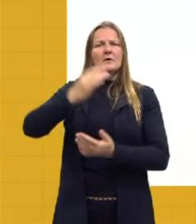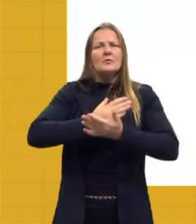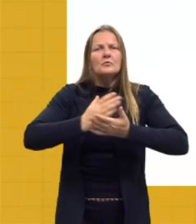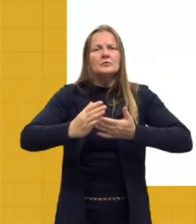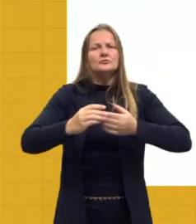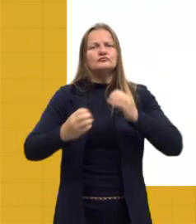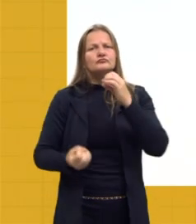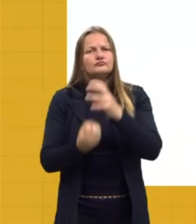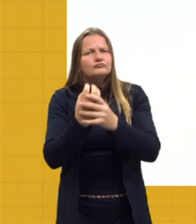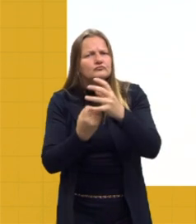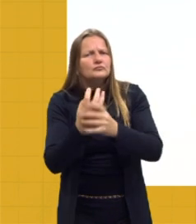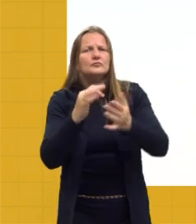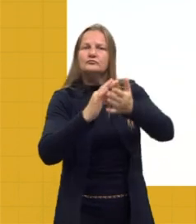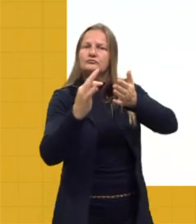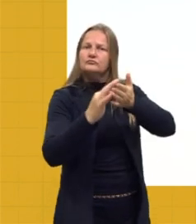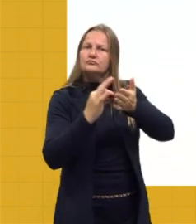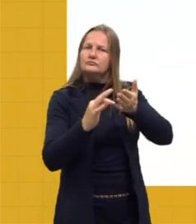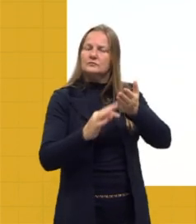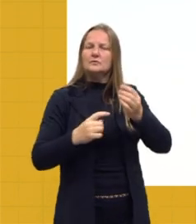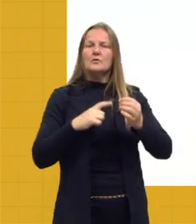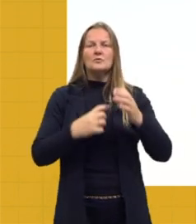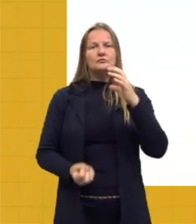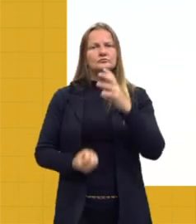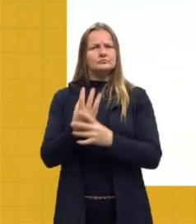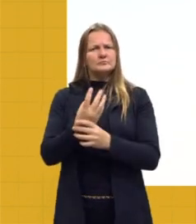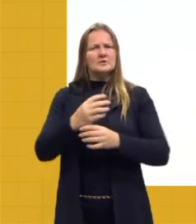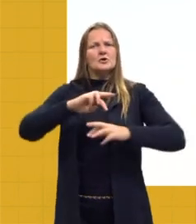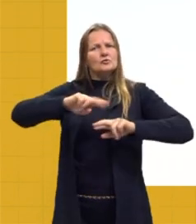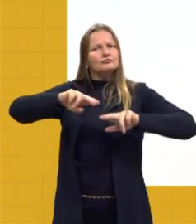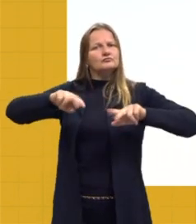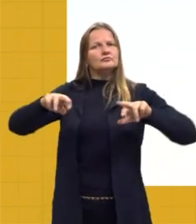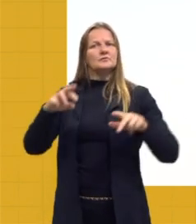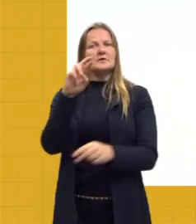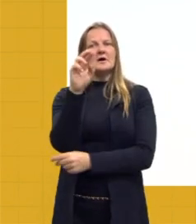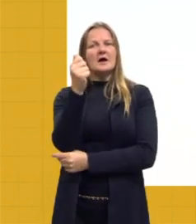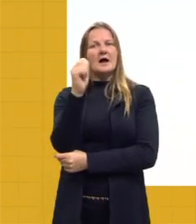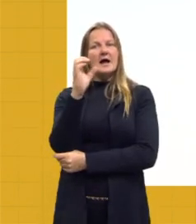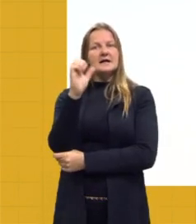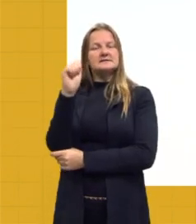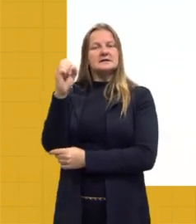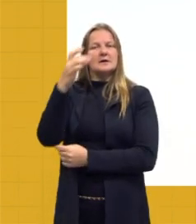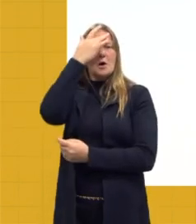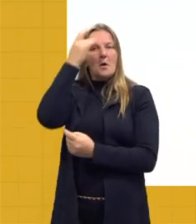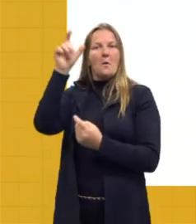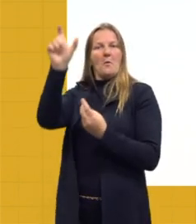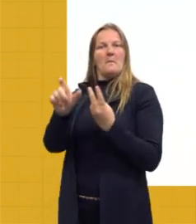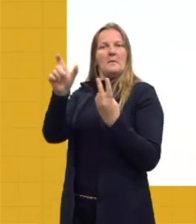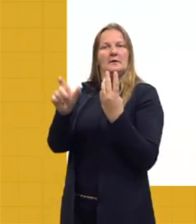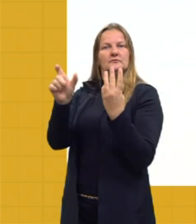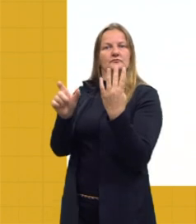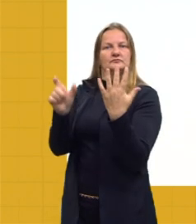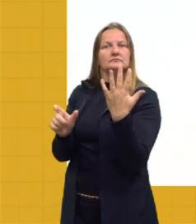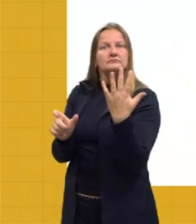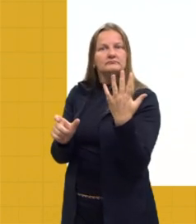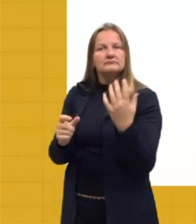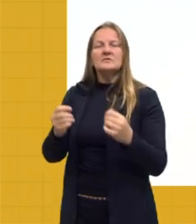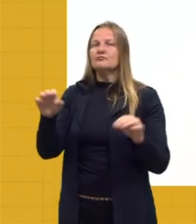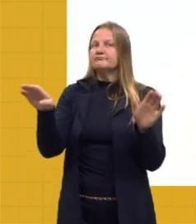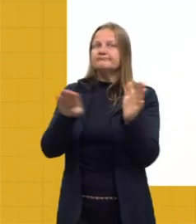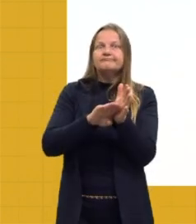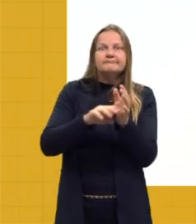começaram a formular teorias de que existiam diferentes raças de seres humanos e hoje em dia